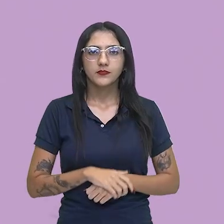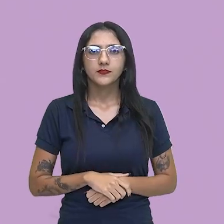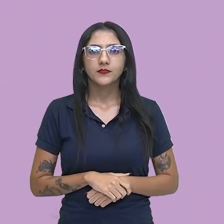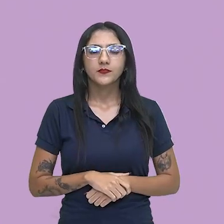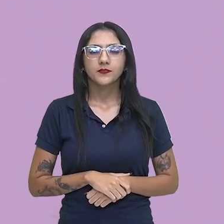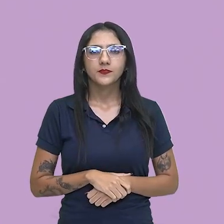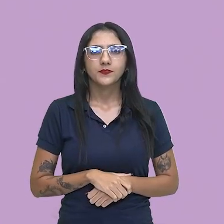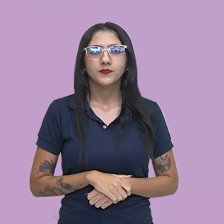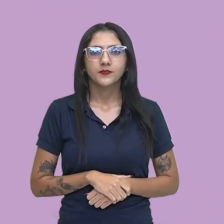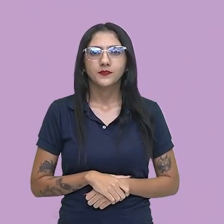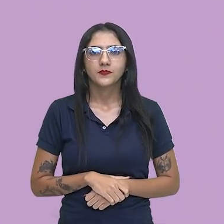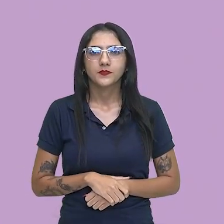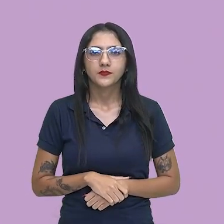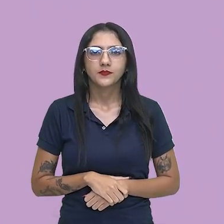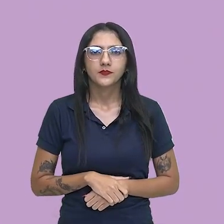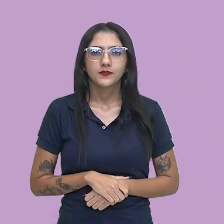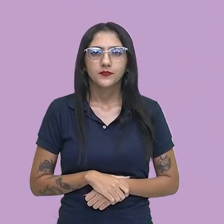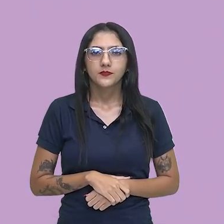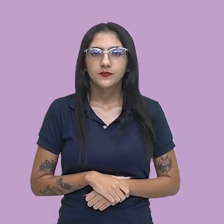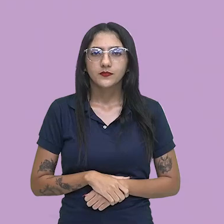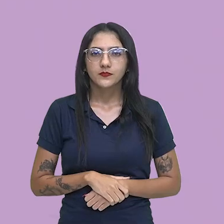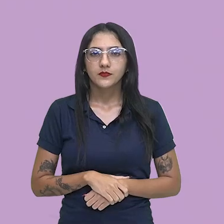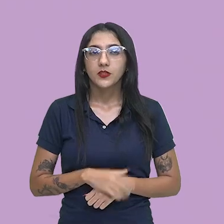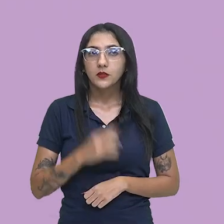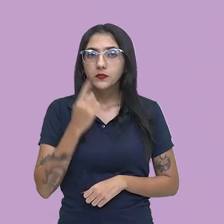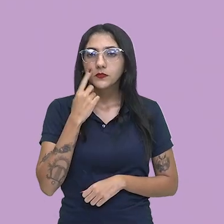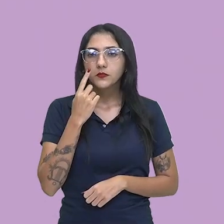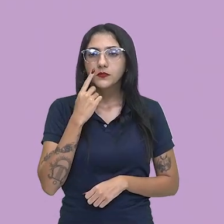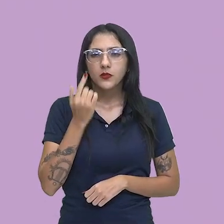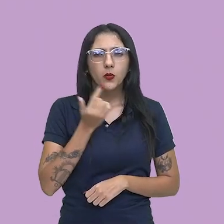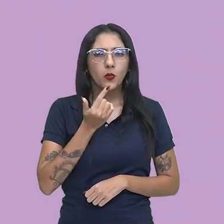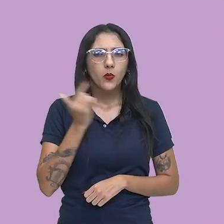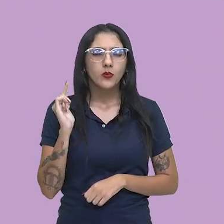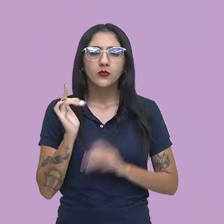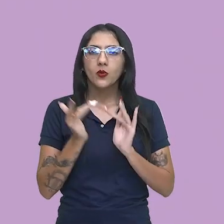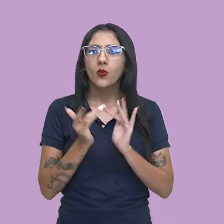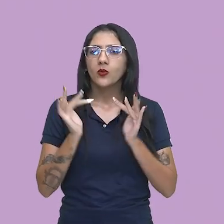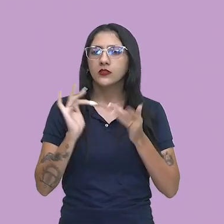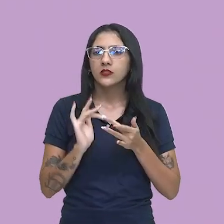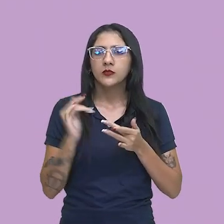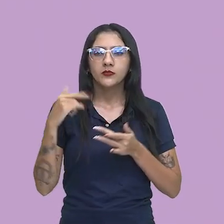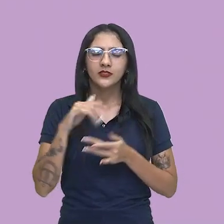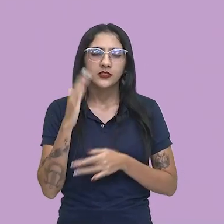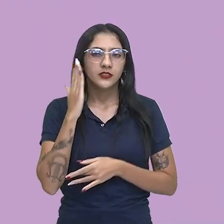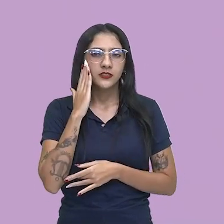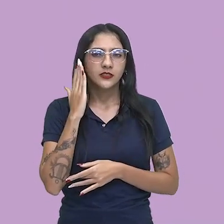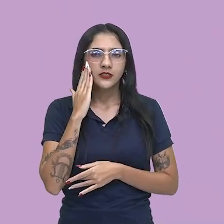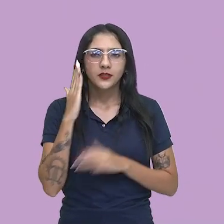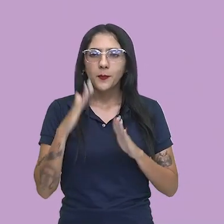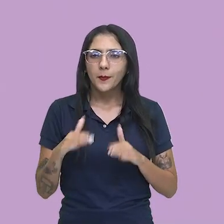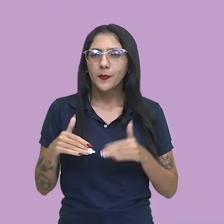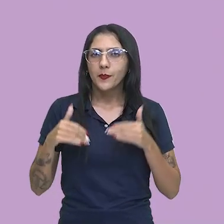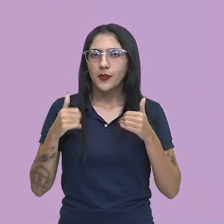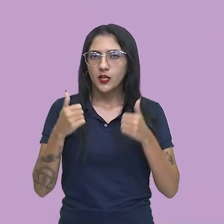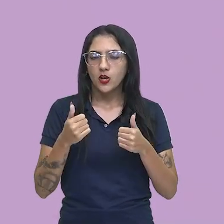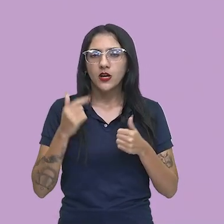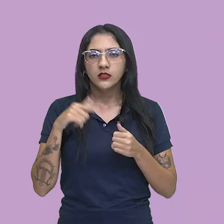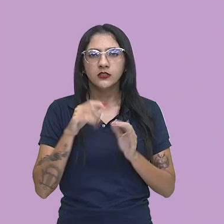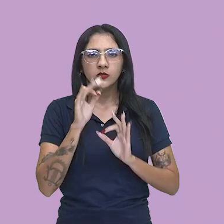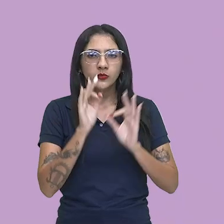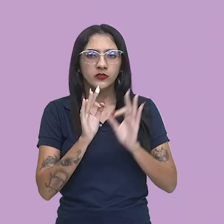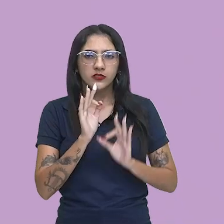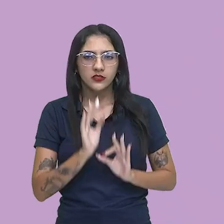alcançadas, tá certo? Vamos para mais um contexto, para você entender um pouco mais dessa utilização, né, da unidade de medida